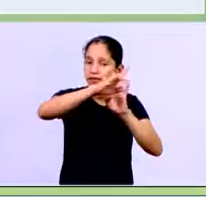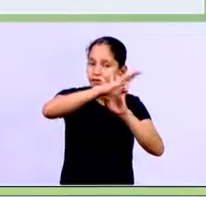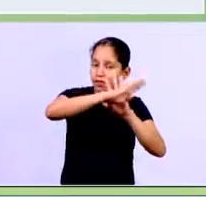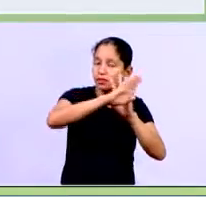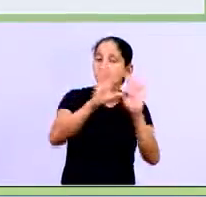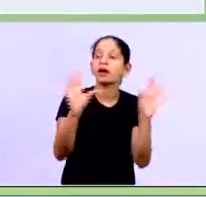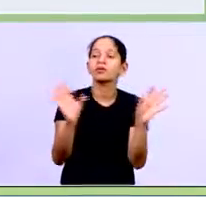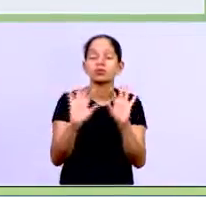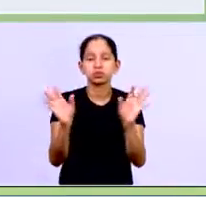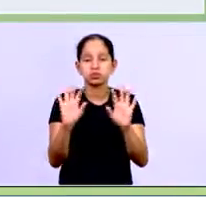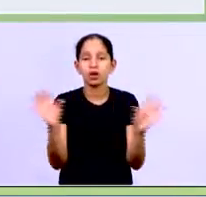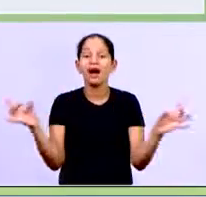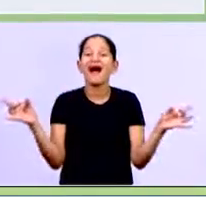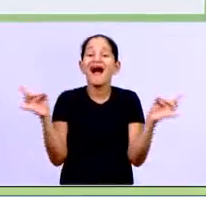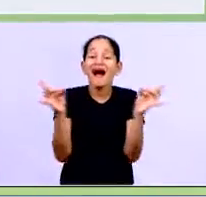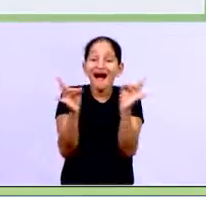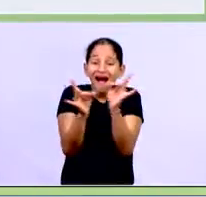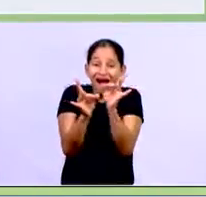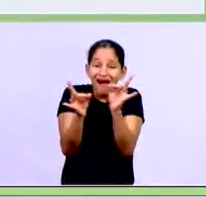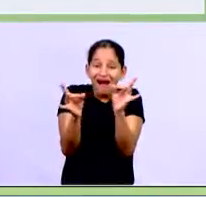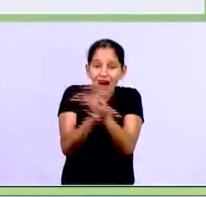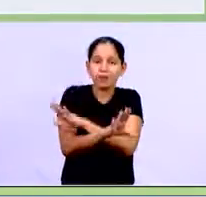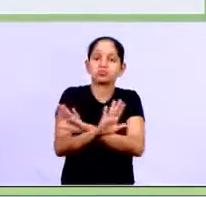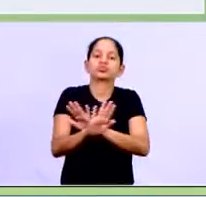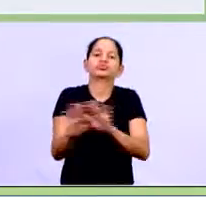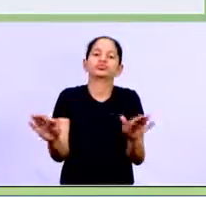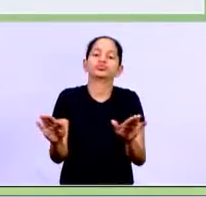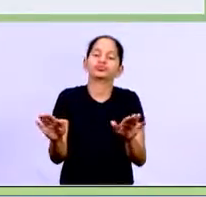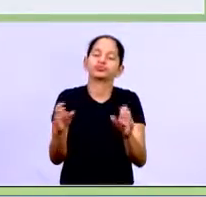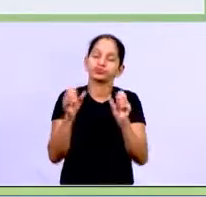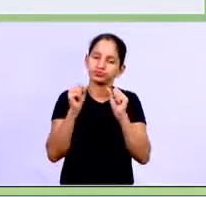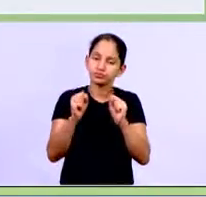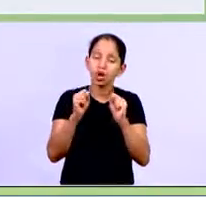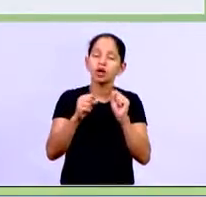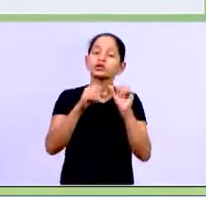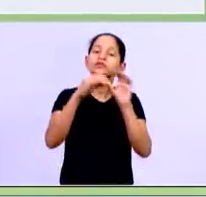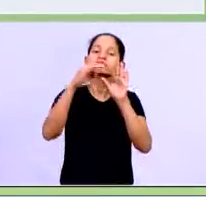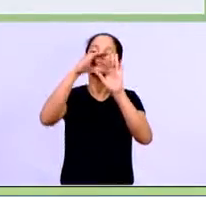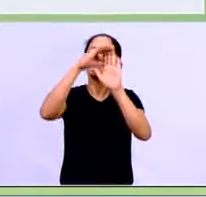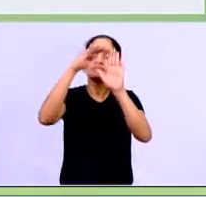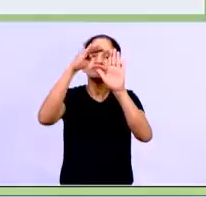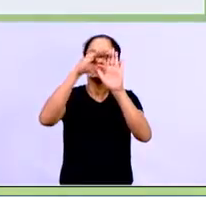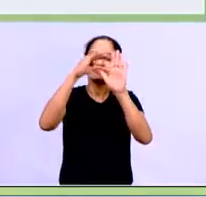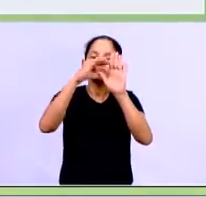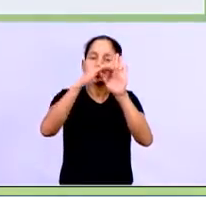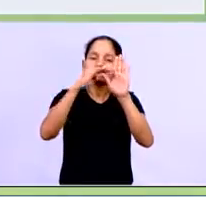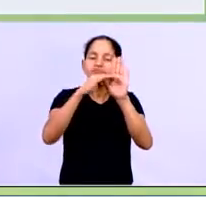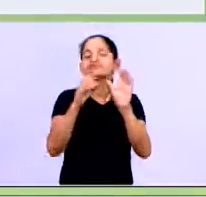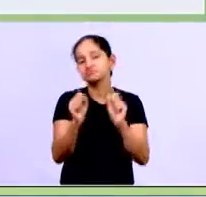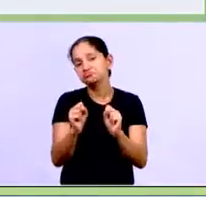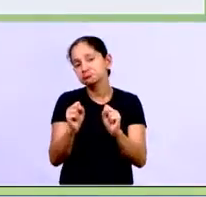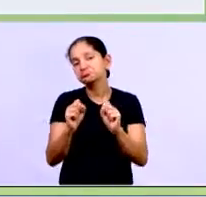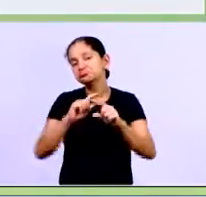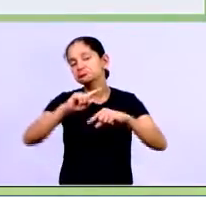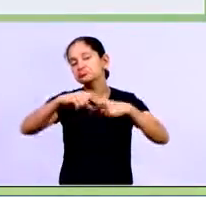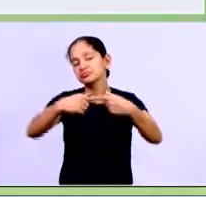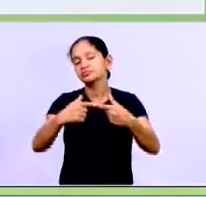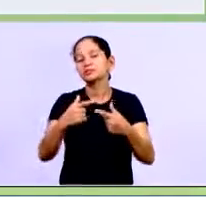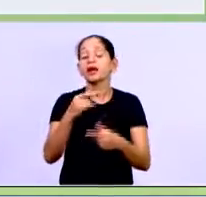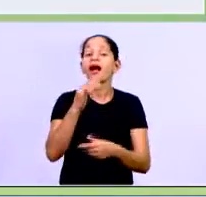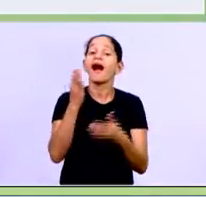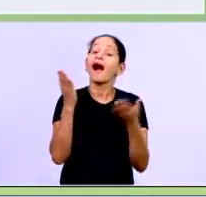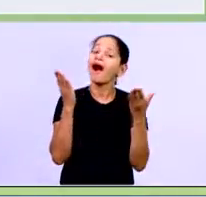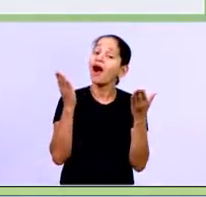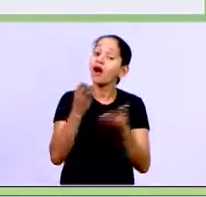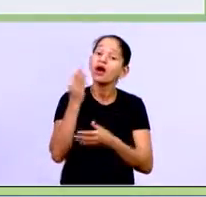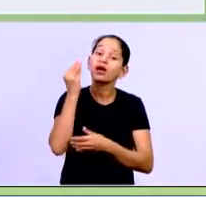vou estar devendo nada, ok? Você pode preencher. Se quiser, vai preenchendo linha a linha. Os juros,